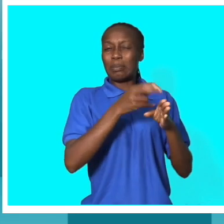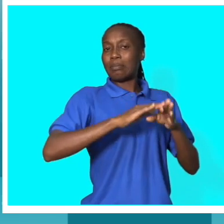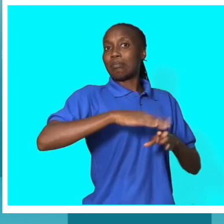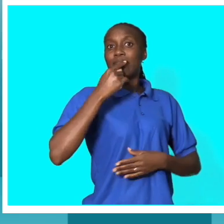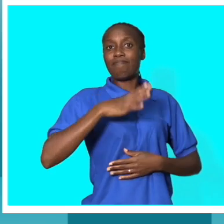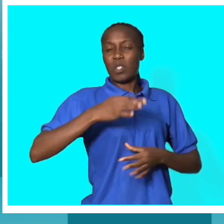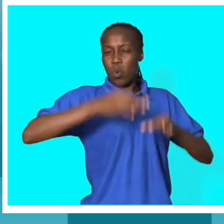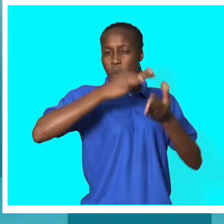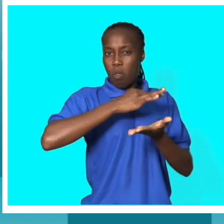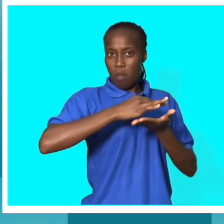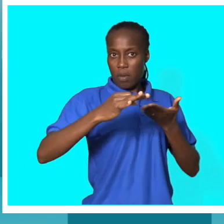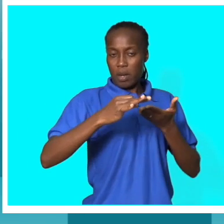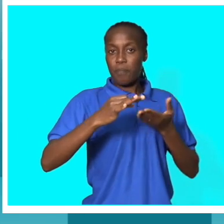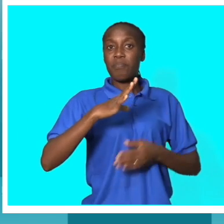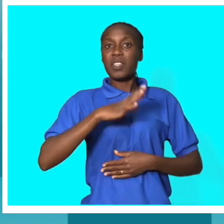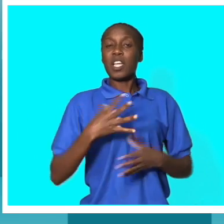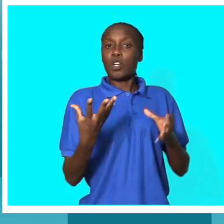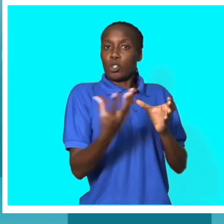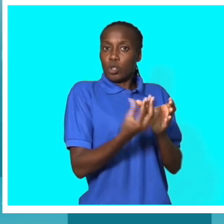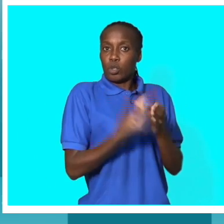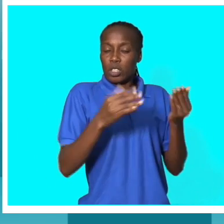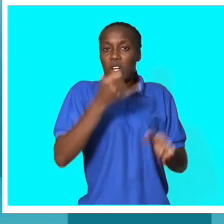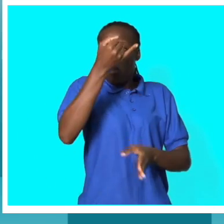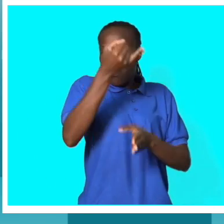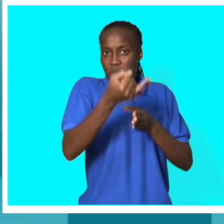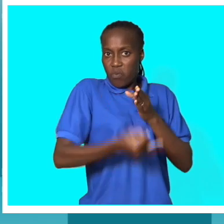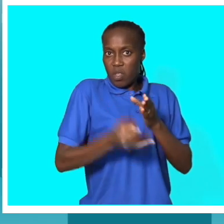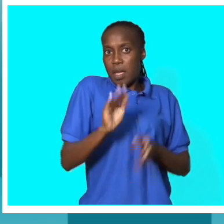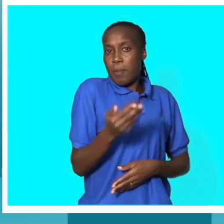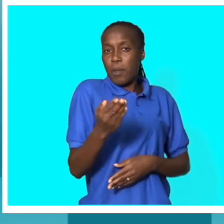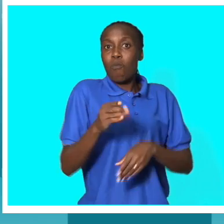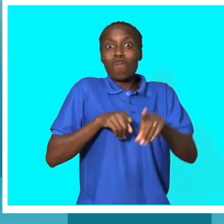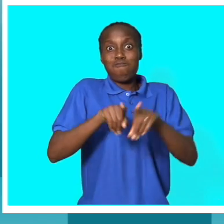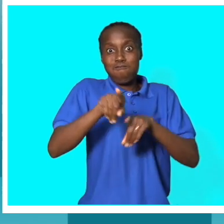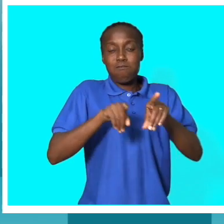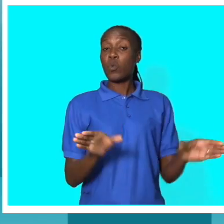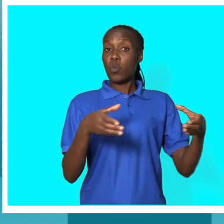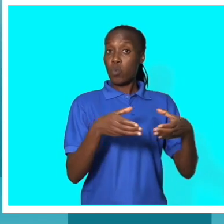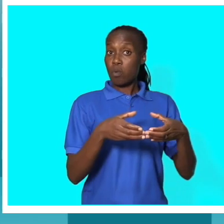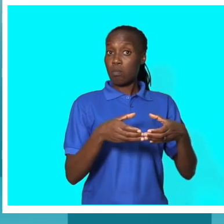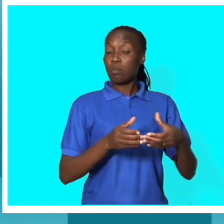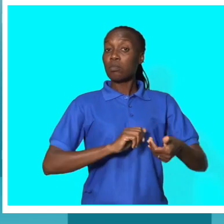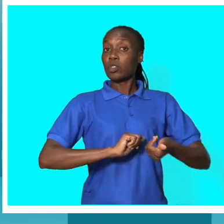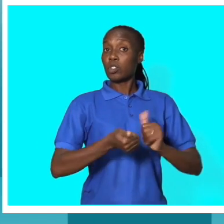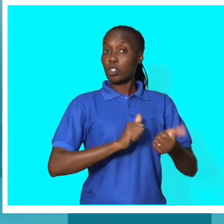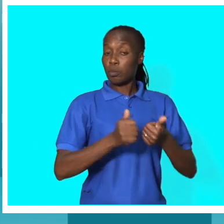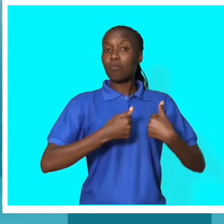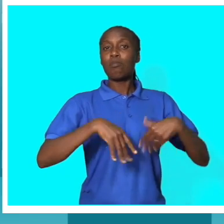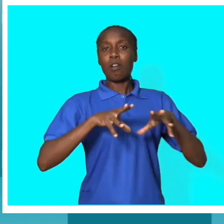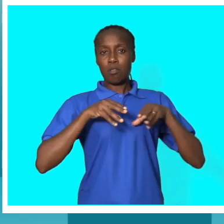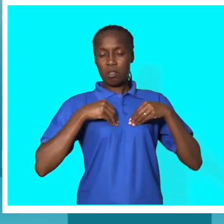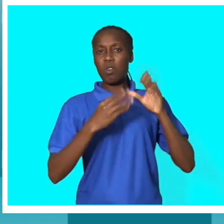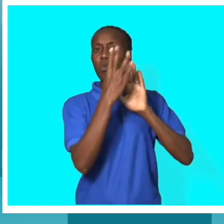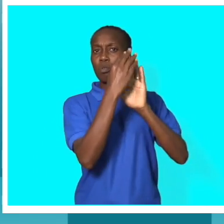experimentadas nesse tipo de qualificações e, inclusivamente, já estiveram na fase final dos campeonatos do mundo. Mesmo assim, estes